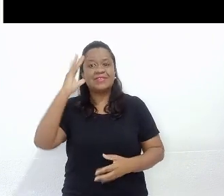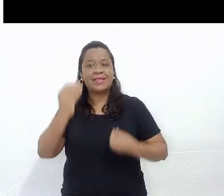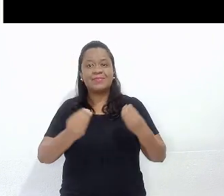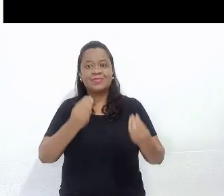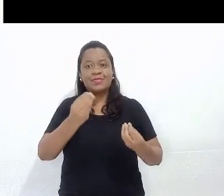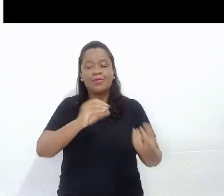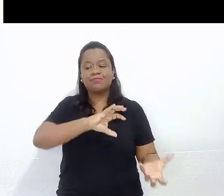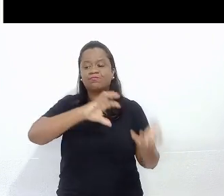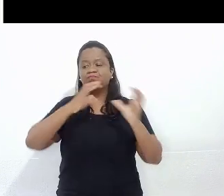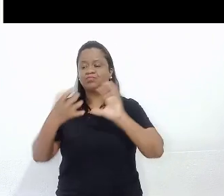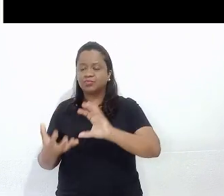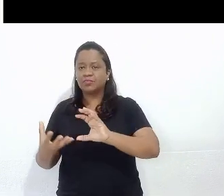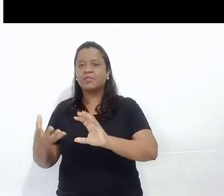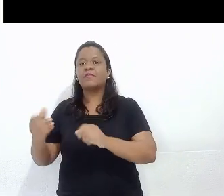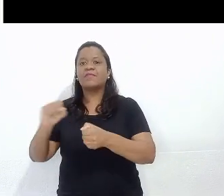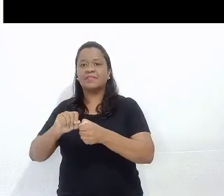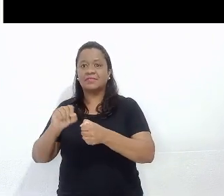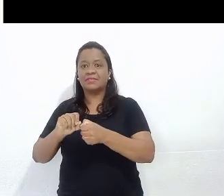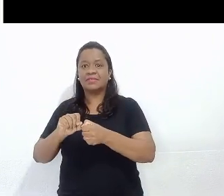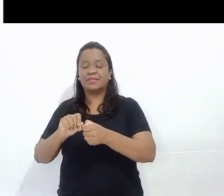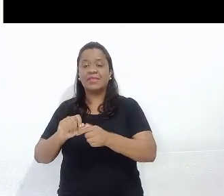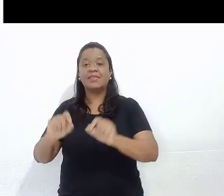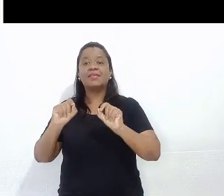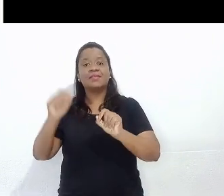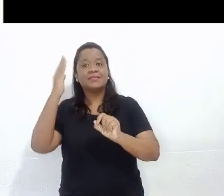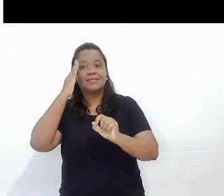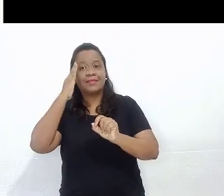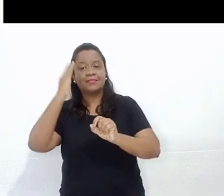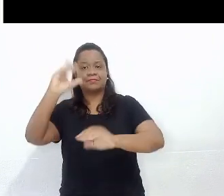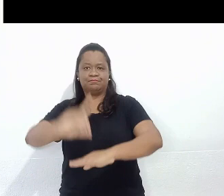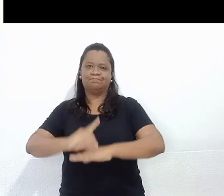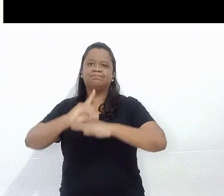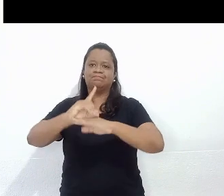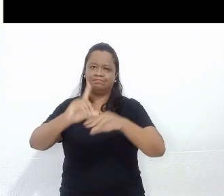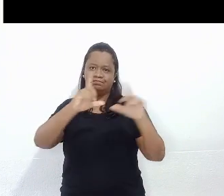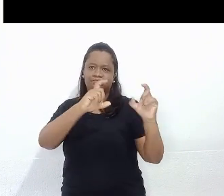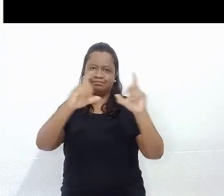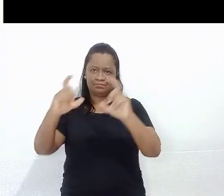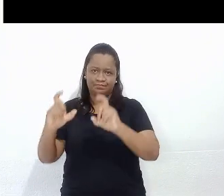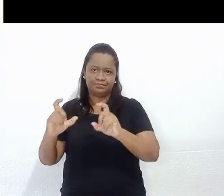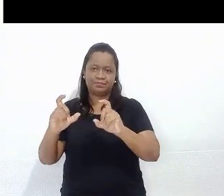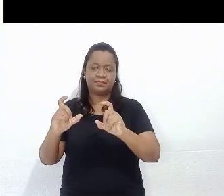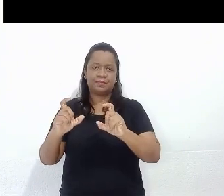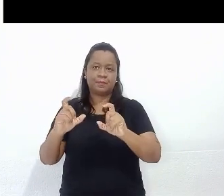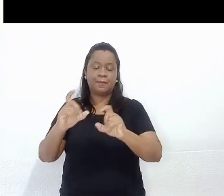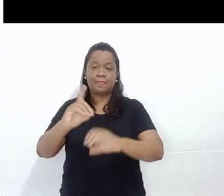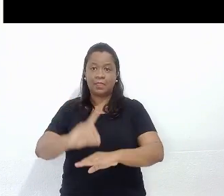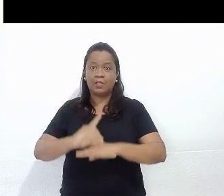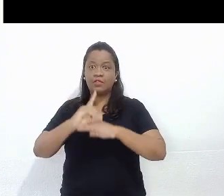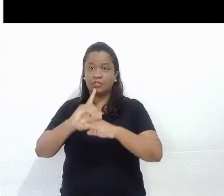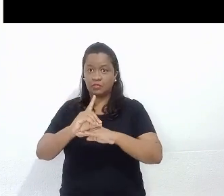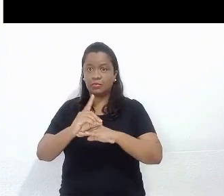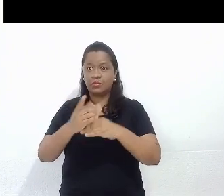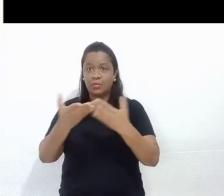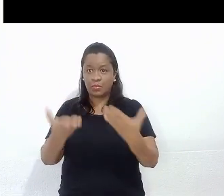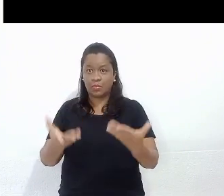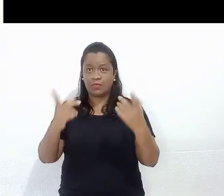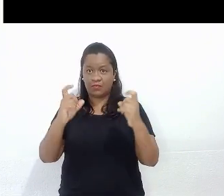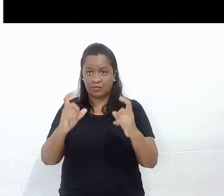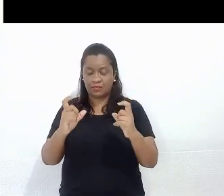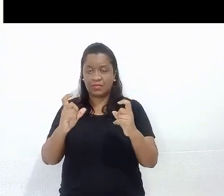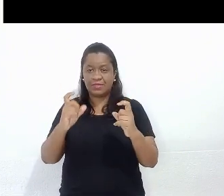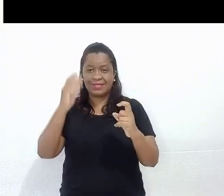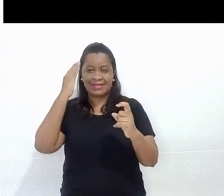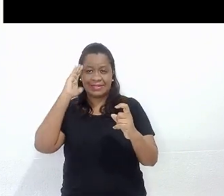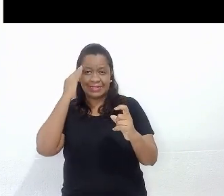sabe realizar é o diretor de fotografia. Então, o diretor de fotografia é aquele cara que entende de